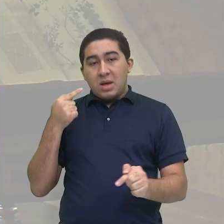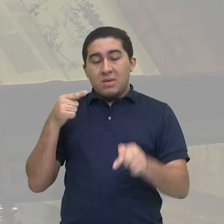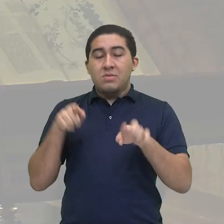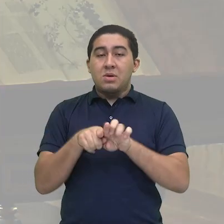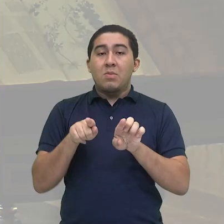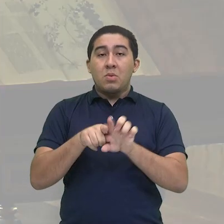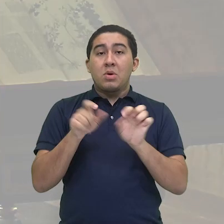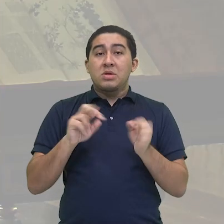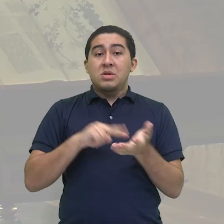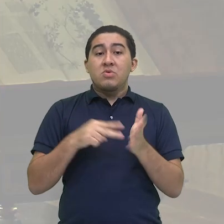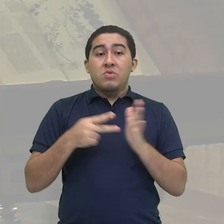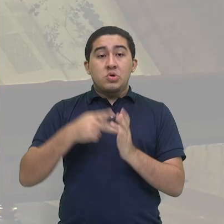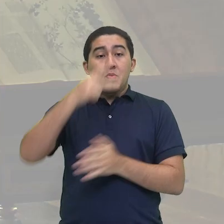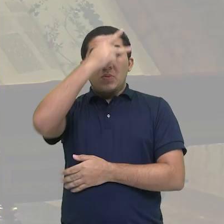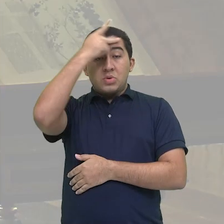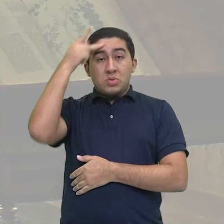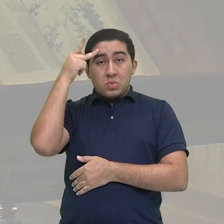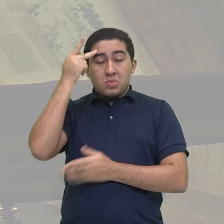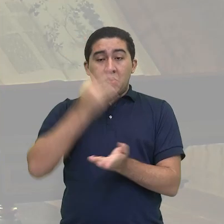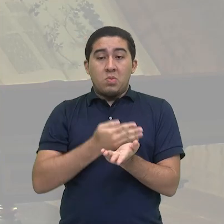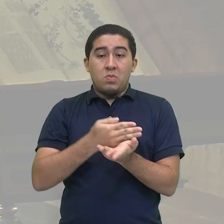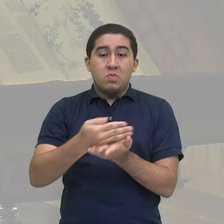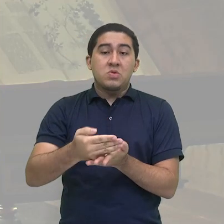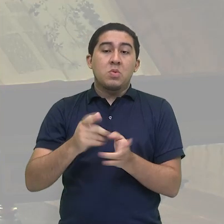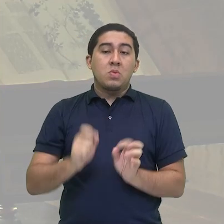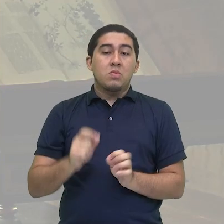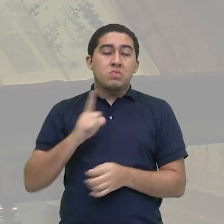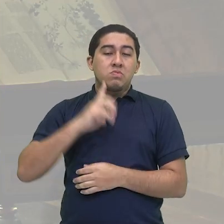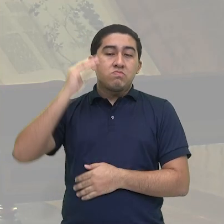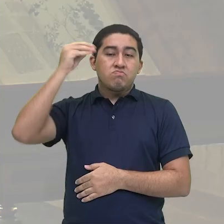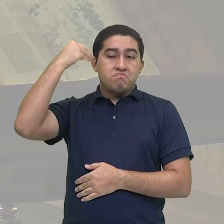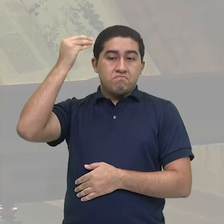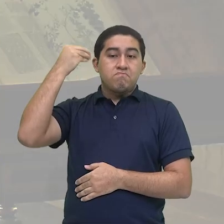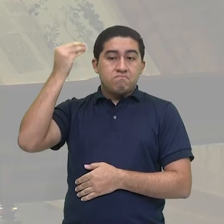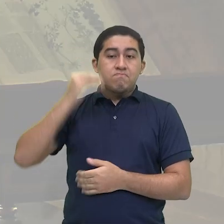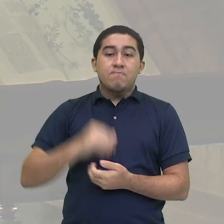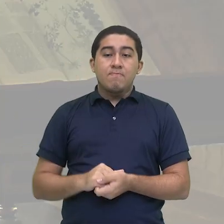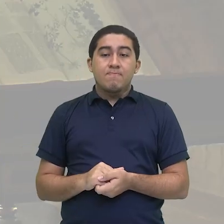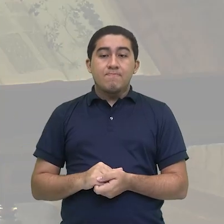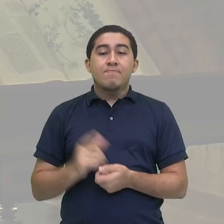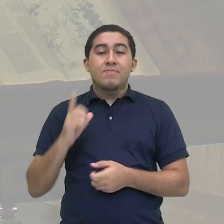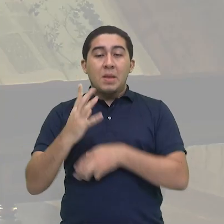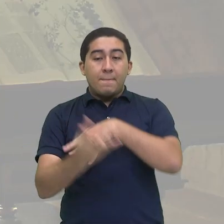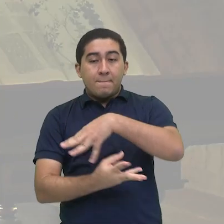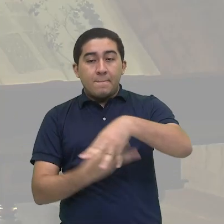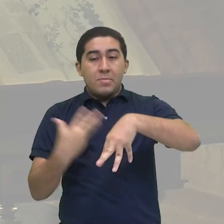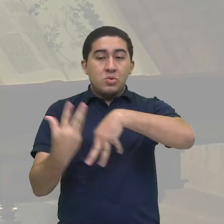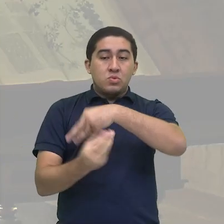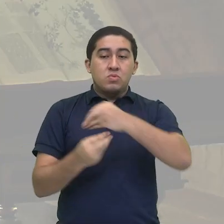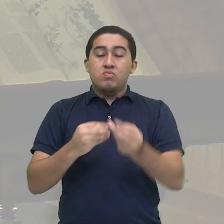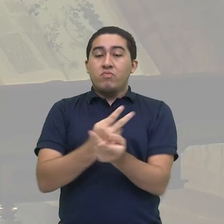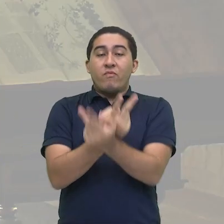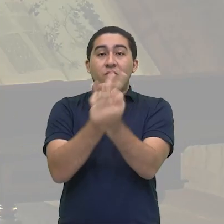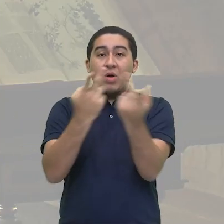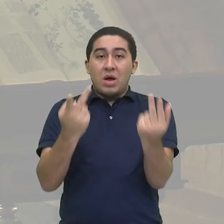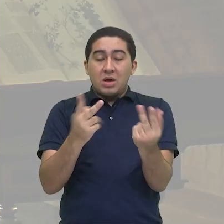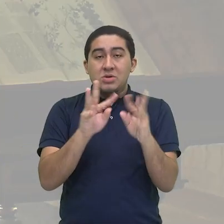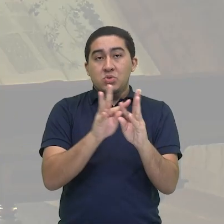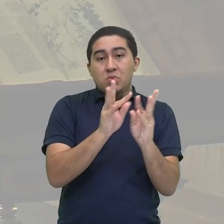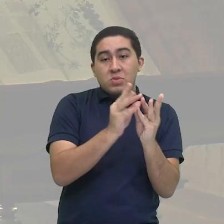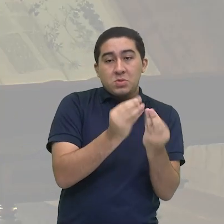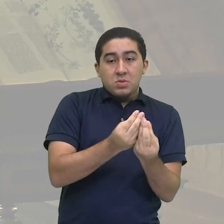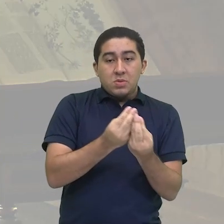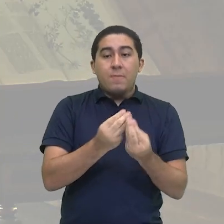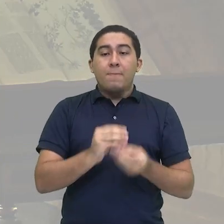onde as pessoas começaram a experimentar a mistura de diferentes